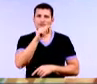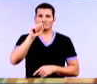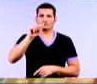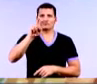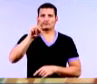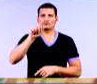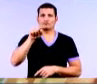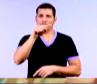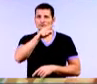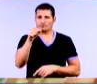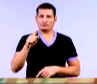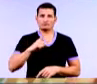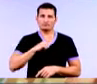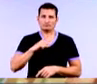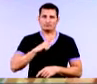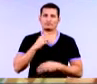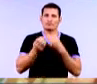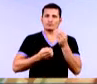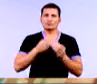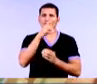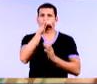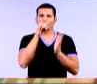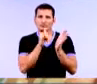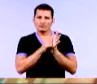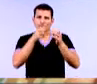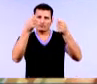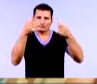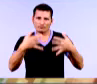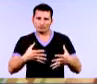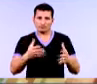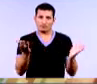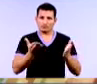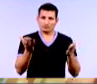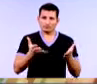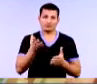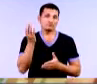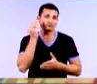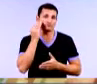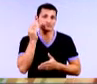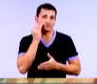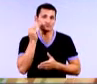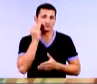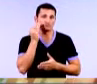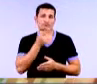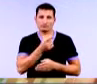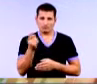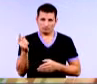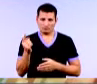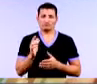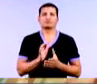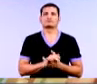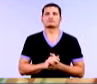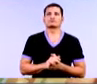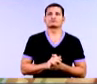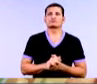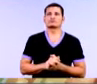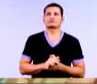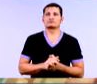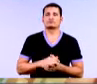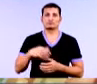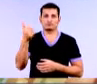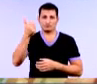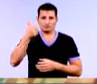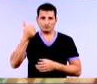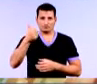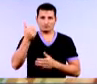um tutorial que ensina como instalar esses programas. Agora nós vamos operá-los, ou seja, nós vamos trabalhar sobre eles. Primeiro nós